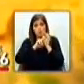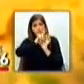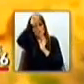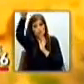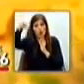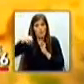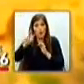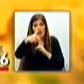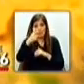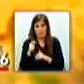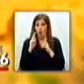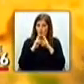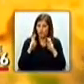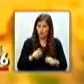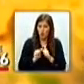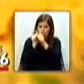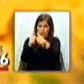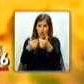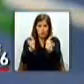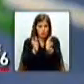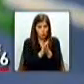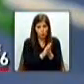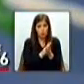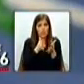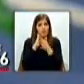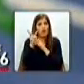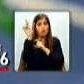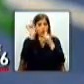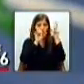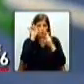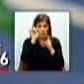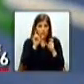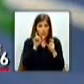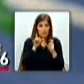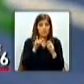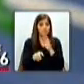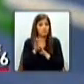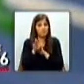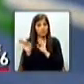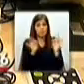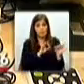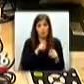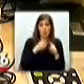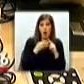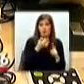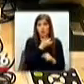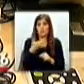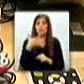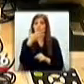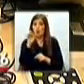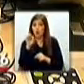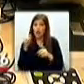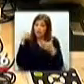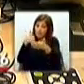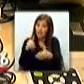Os investigadores vão acompanhar todos os passos através de fotografias. A partida está marcada para 2018, mas até lá,